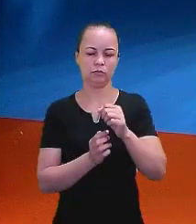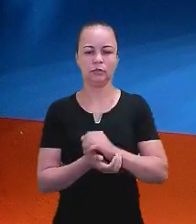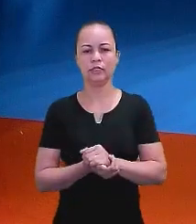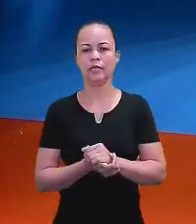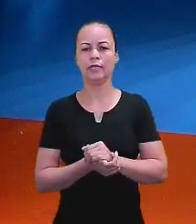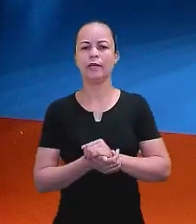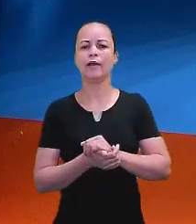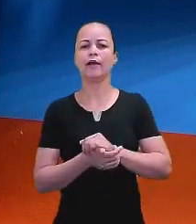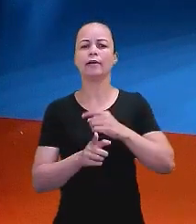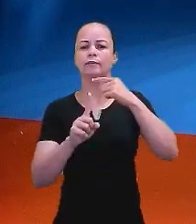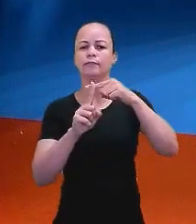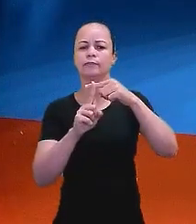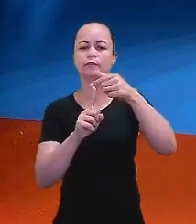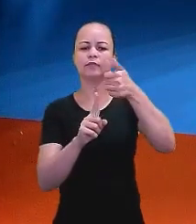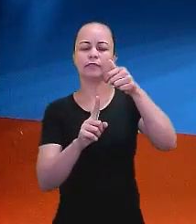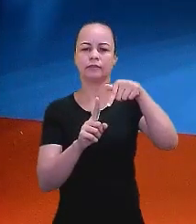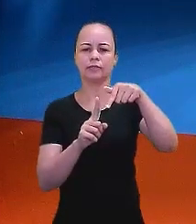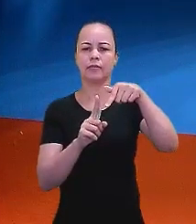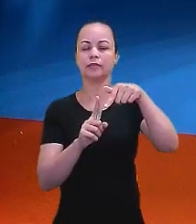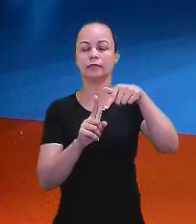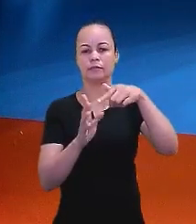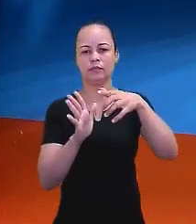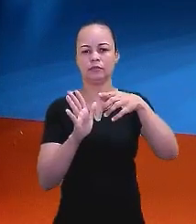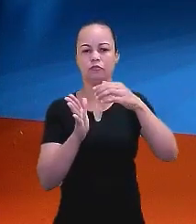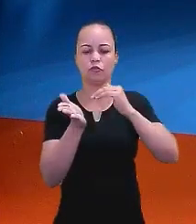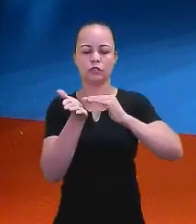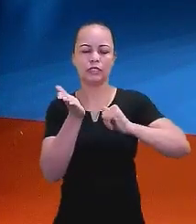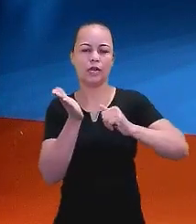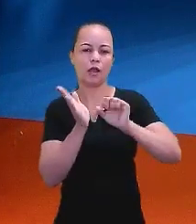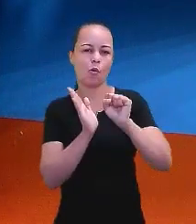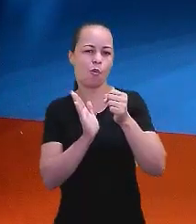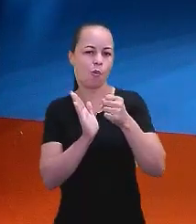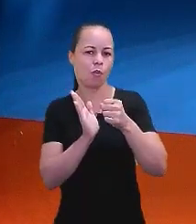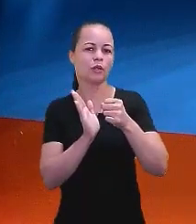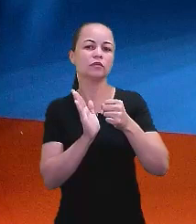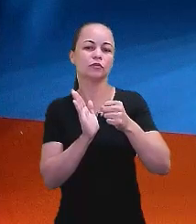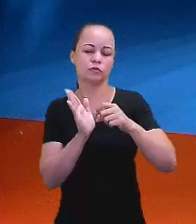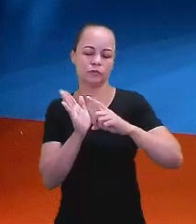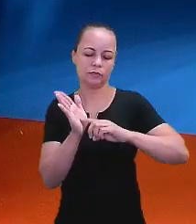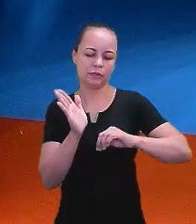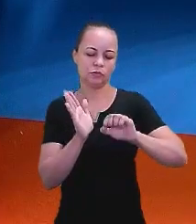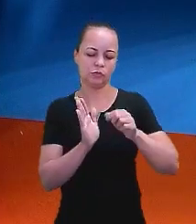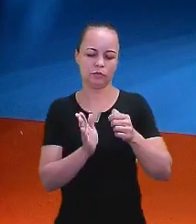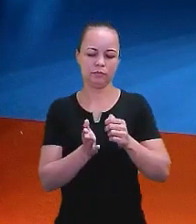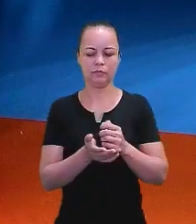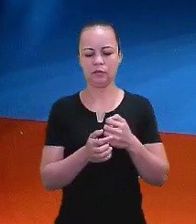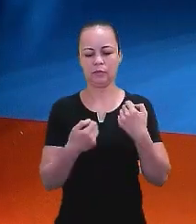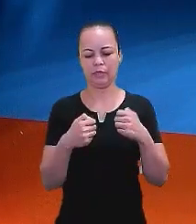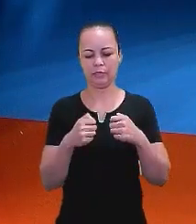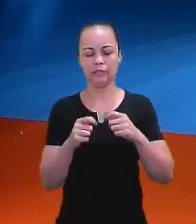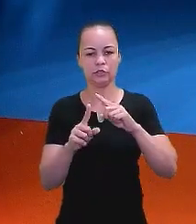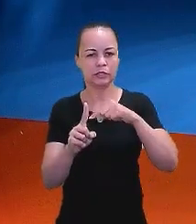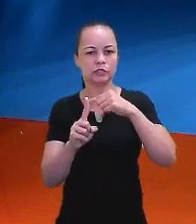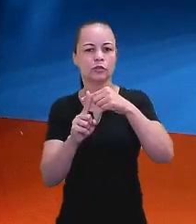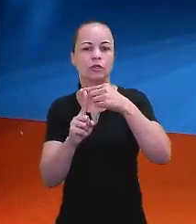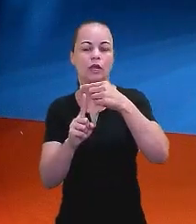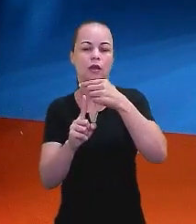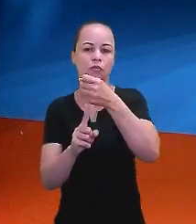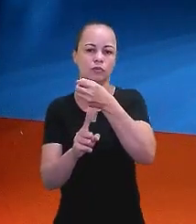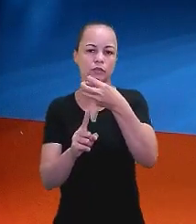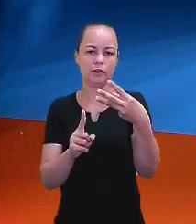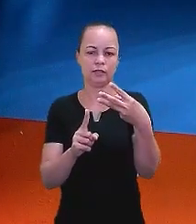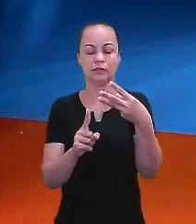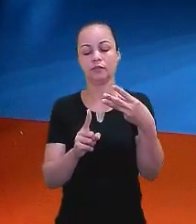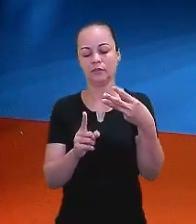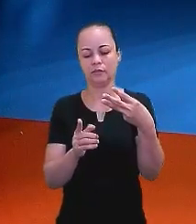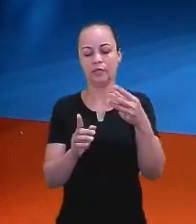maior. Se eu vou retirar 8, eu vou ficar com valor positivo. E aí, fiquei com valor positivo, eu preciso adicionar o 13. Aí, depois adiciono